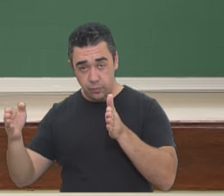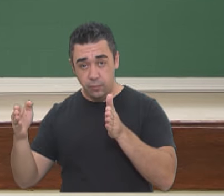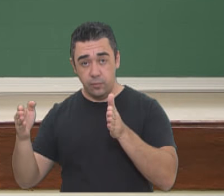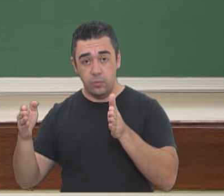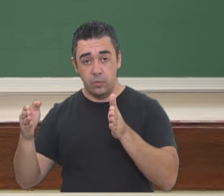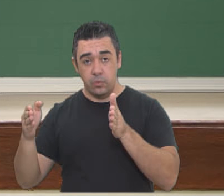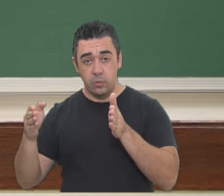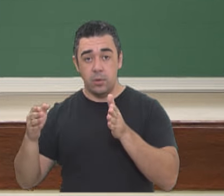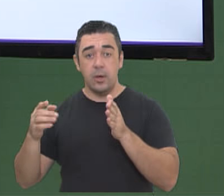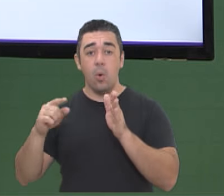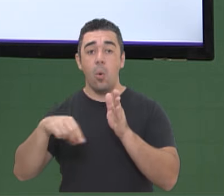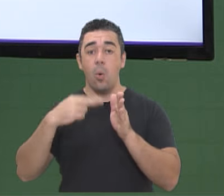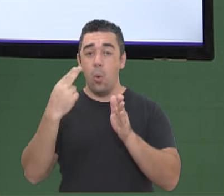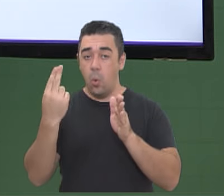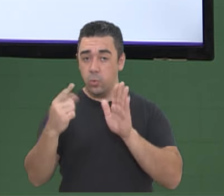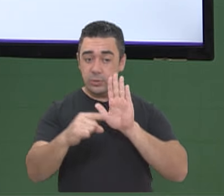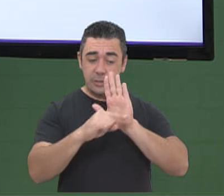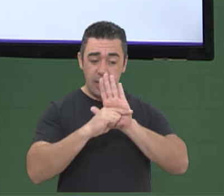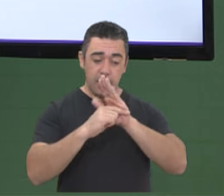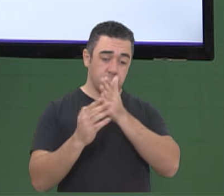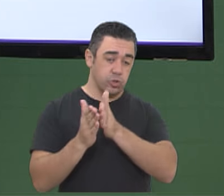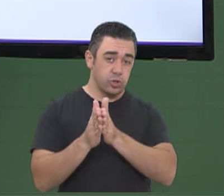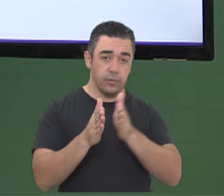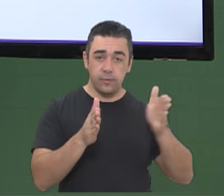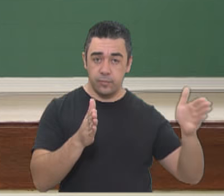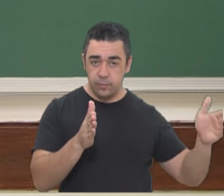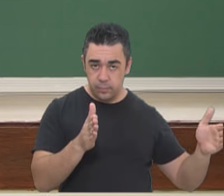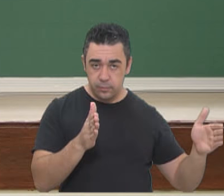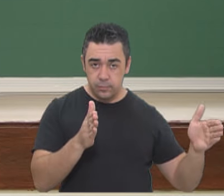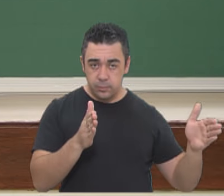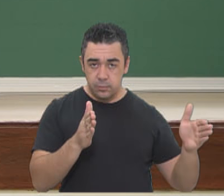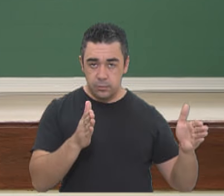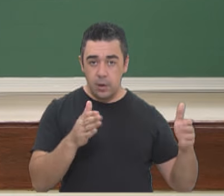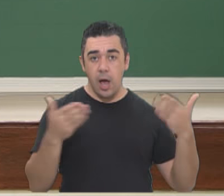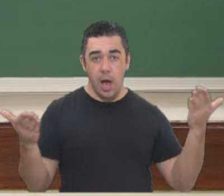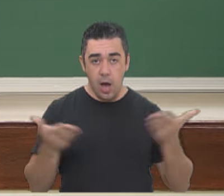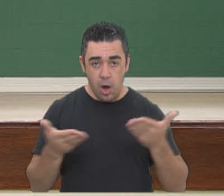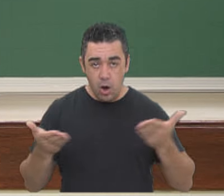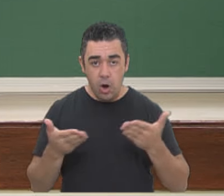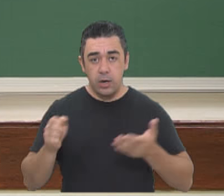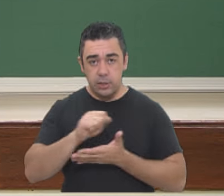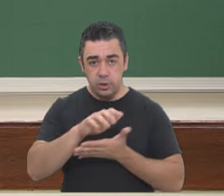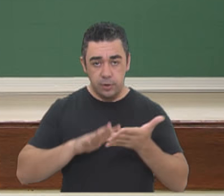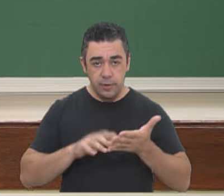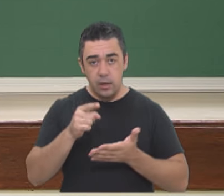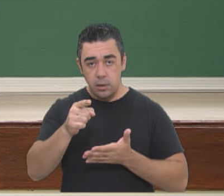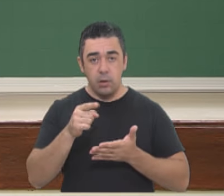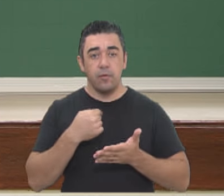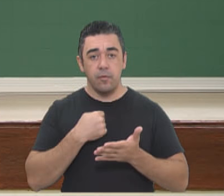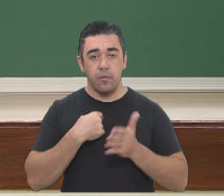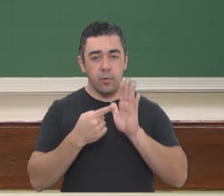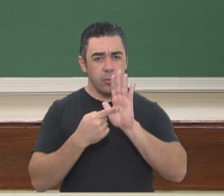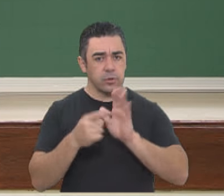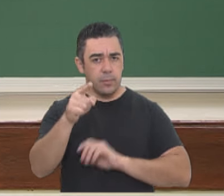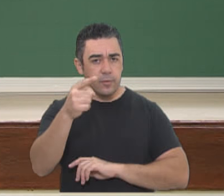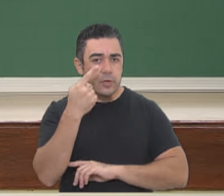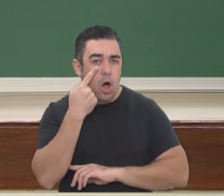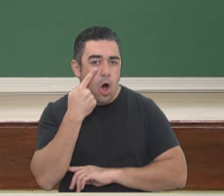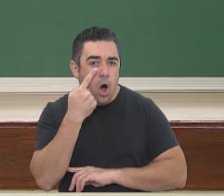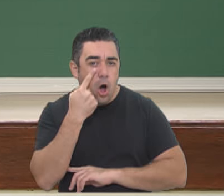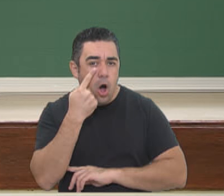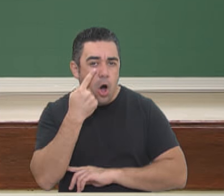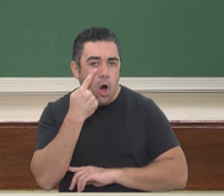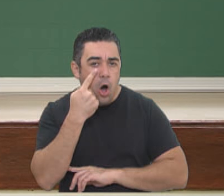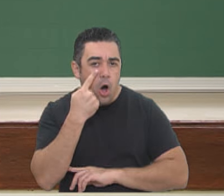e valores negativos, certo? Então, com esse exercício aqui, a prof vai deixar um pouquinho aí para vocês